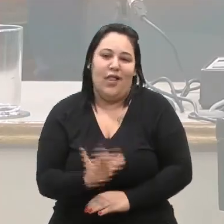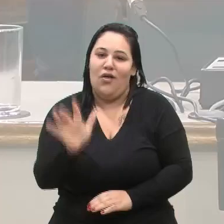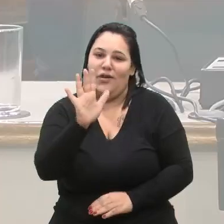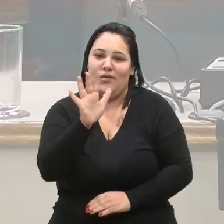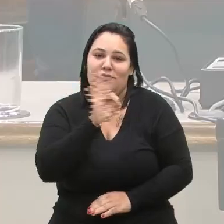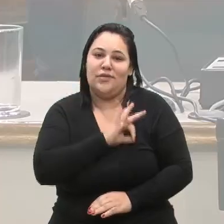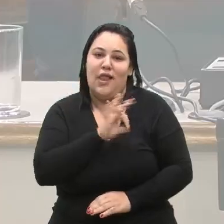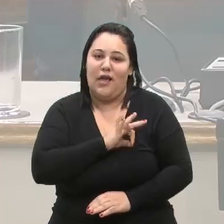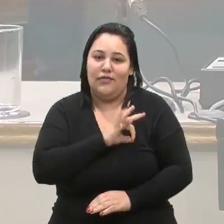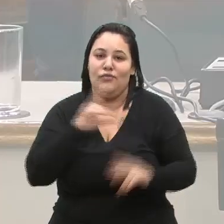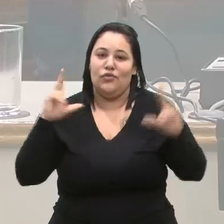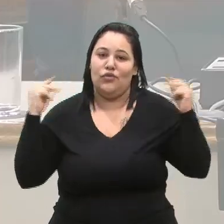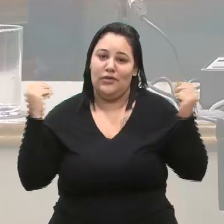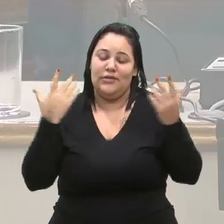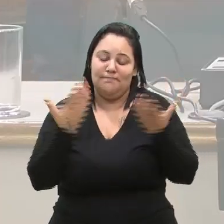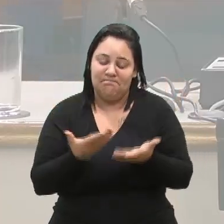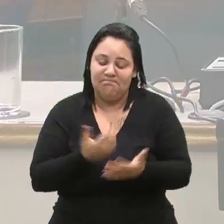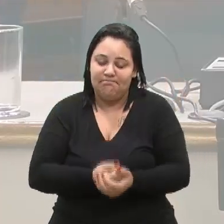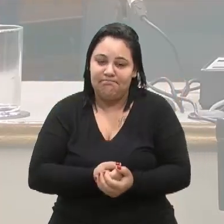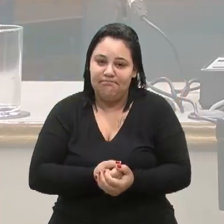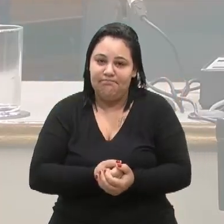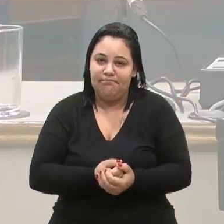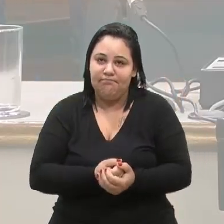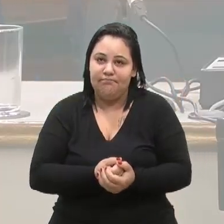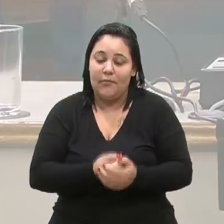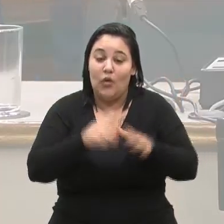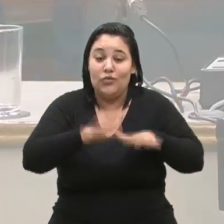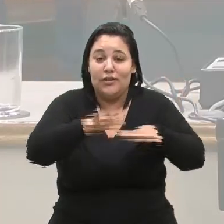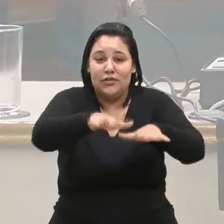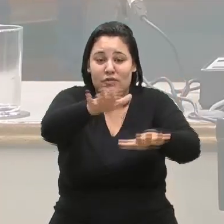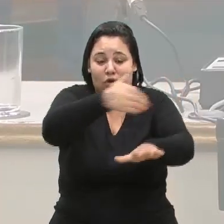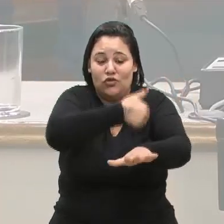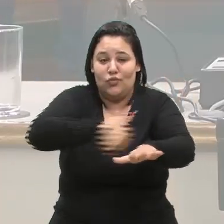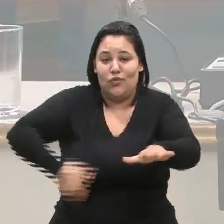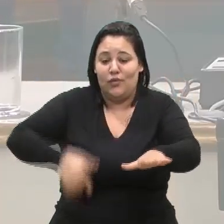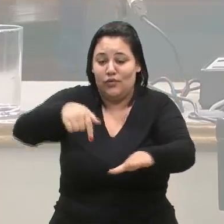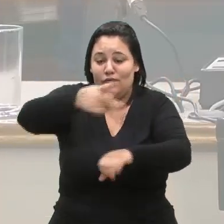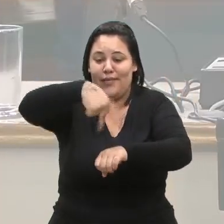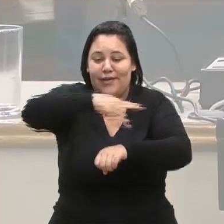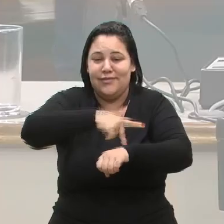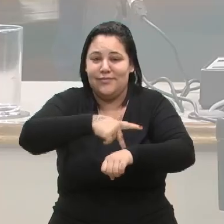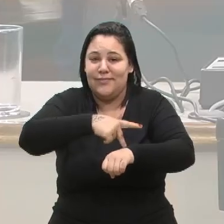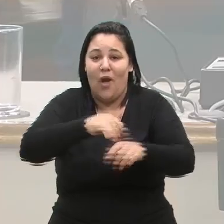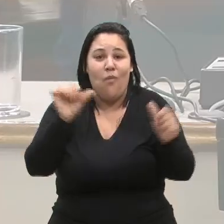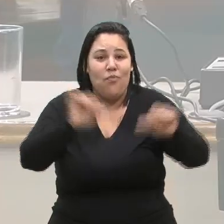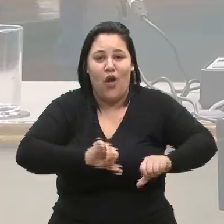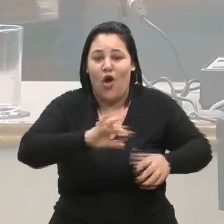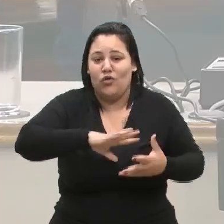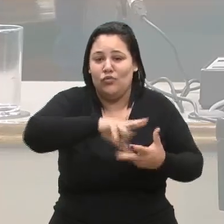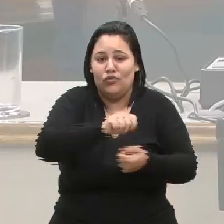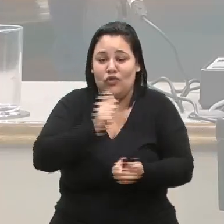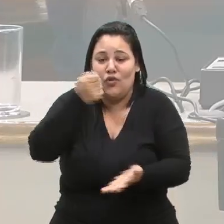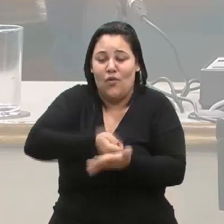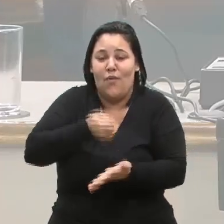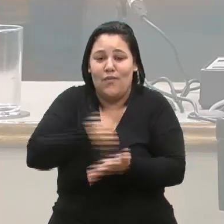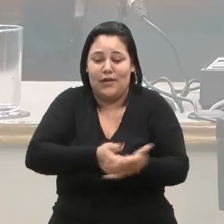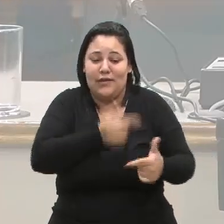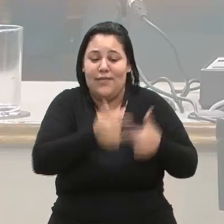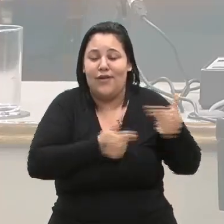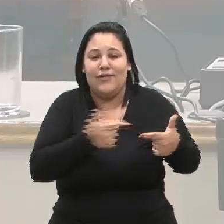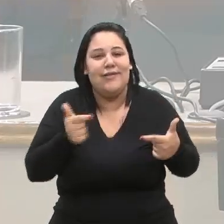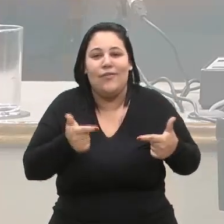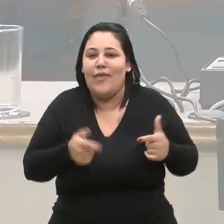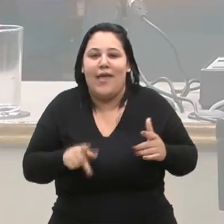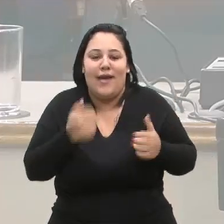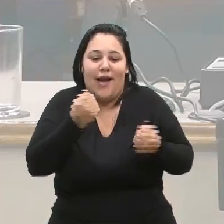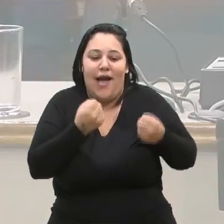cidadão. O transporte público urbano neste país é um dos mais precários do mundo e obriga trabalhadores que não possuem carro próprio a